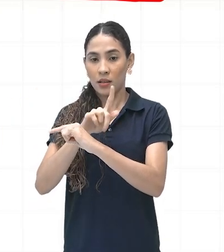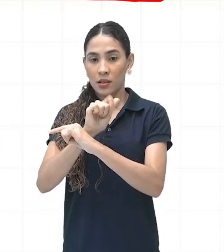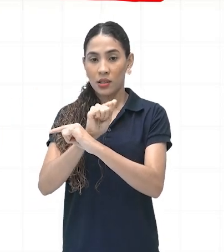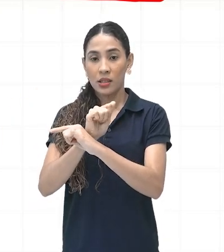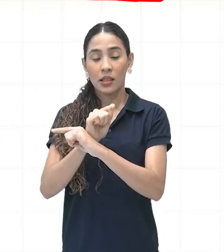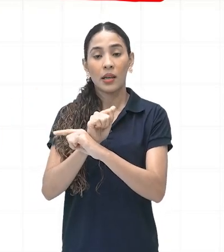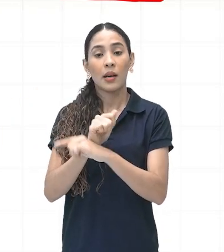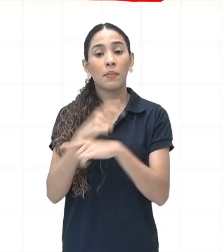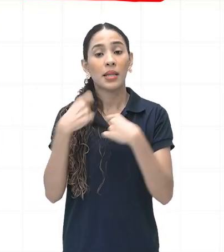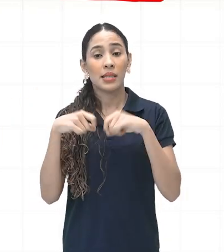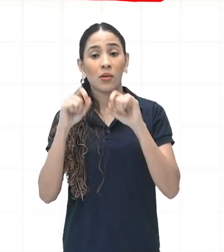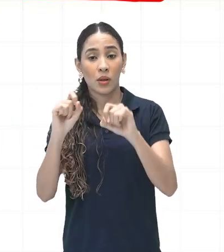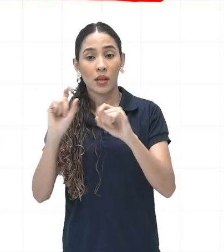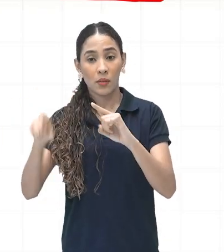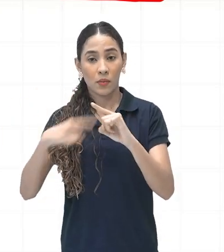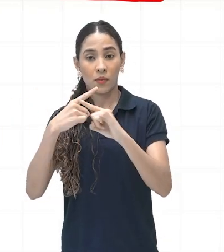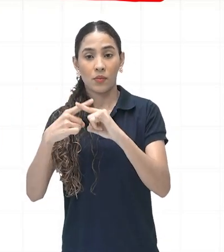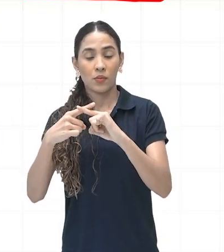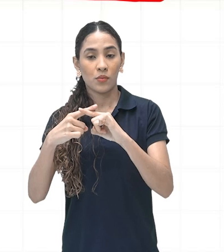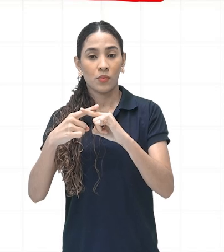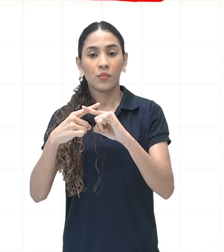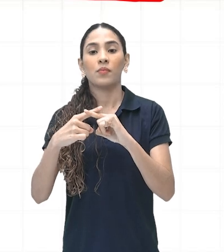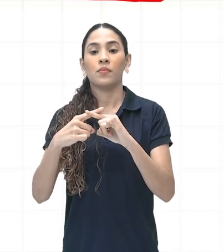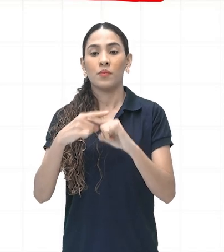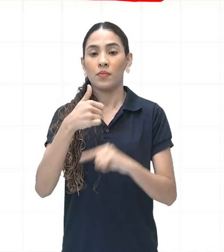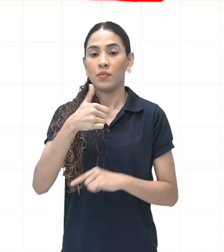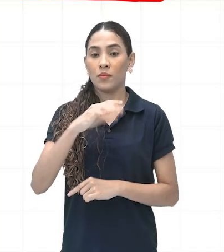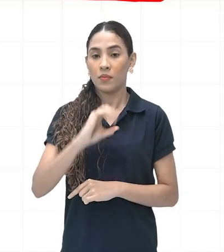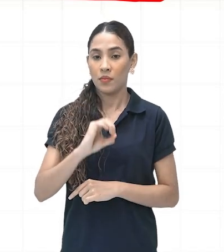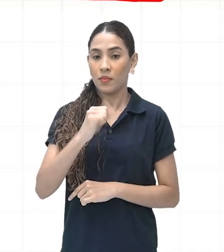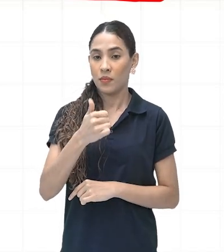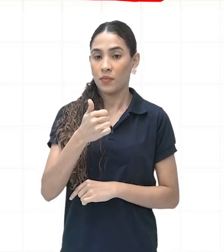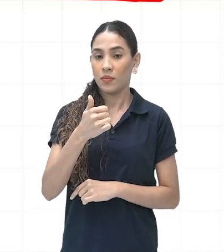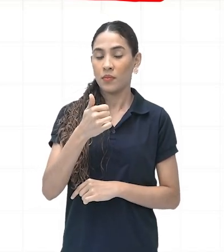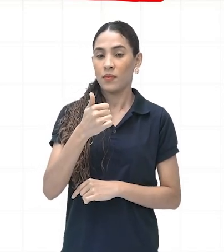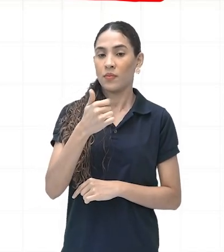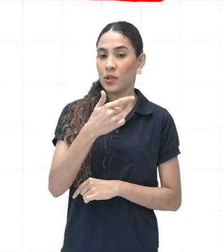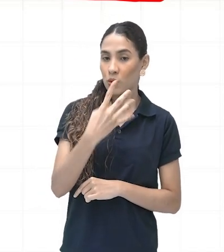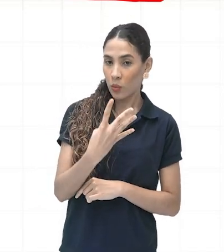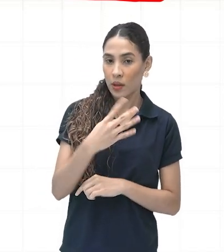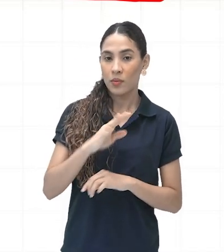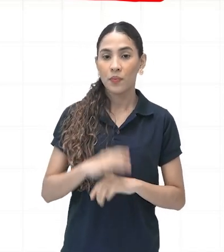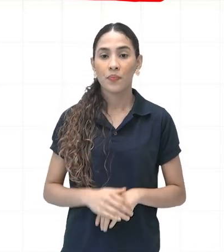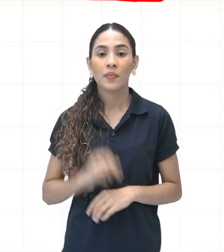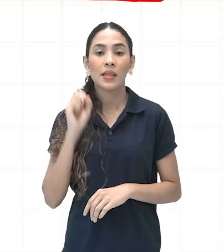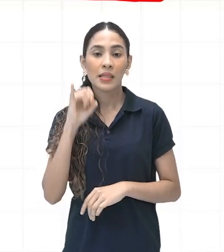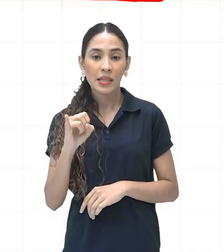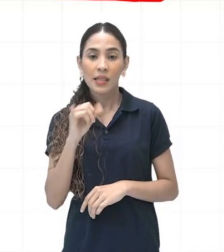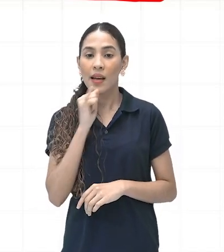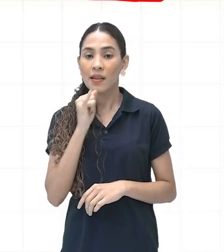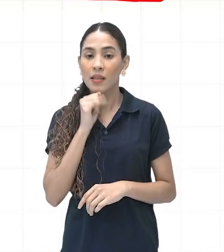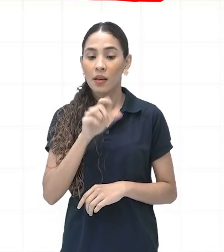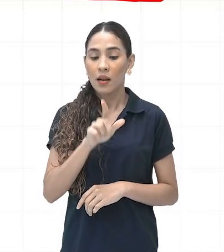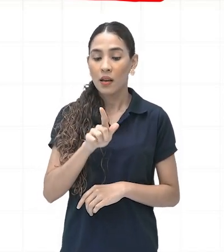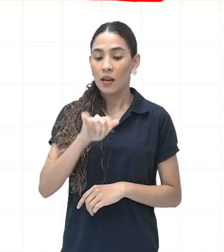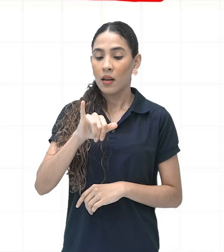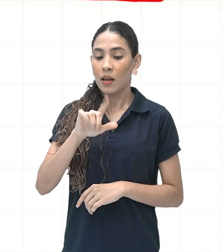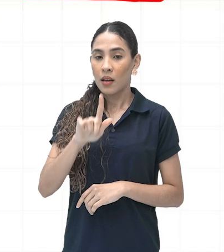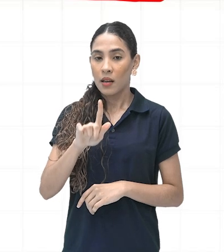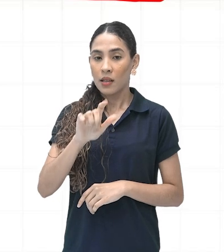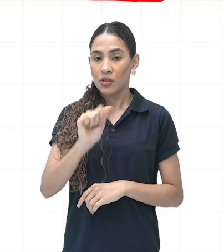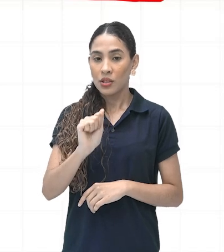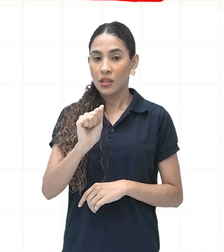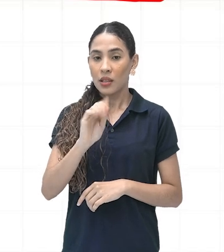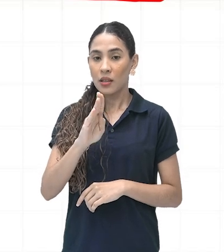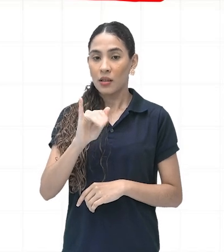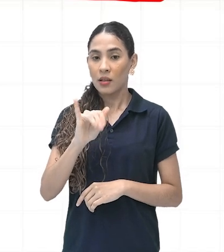gente viu que multiplica uma vez por 1024. E se a gente quiser ir de gigabyte agora